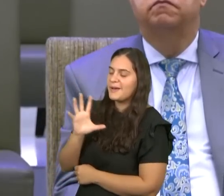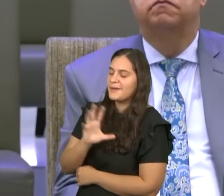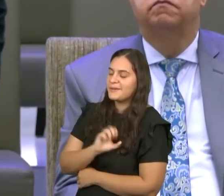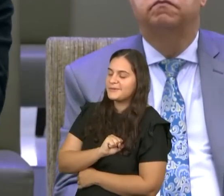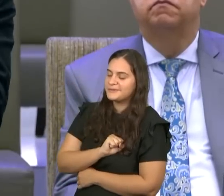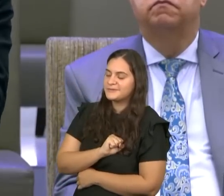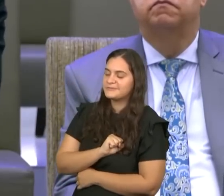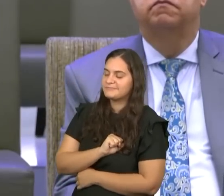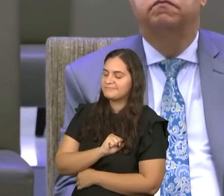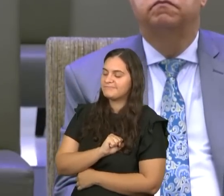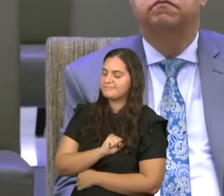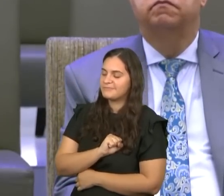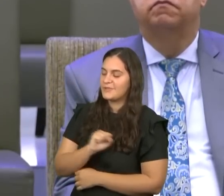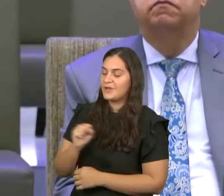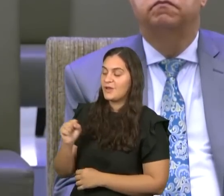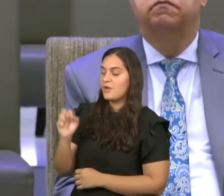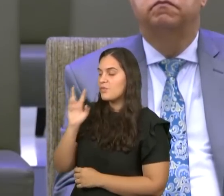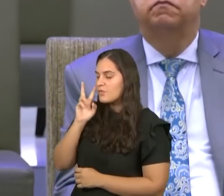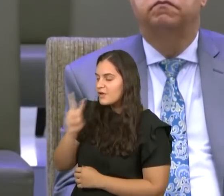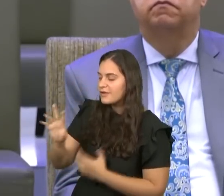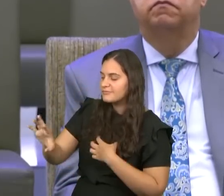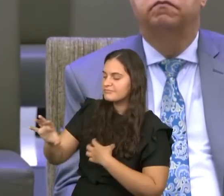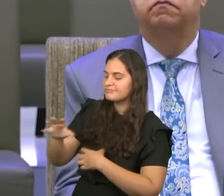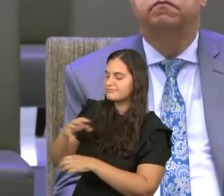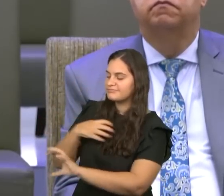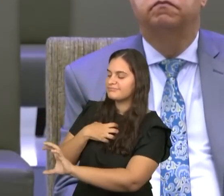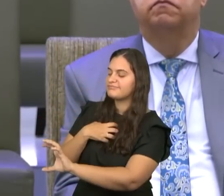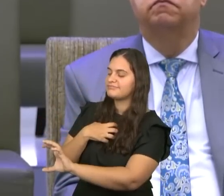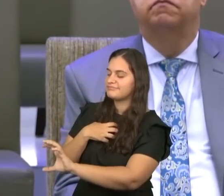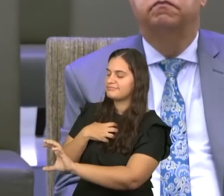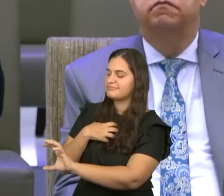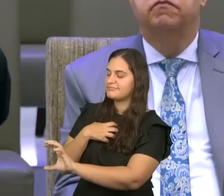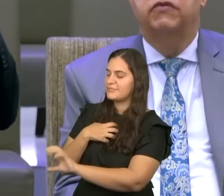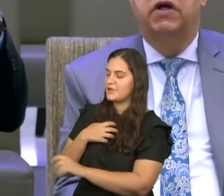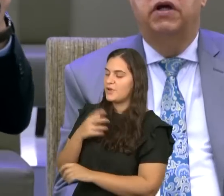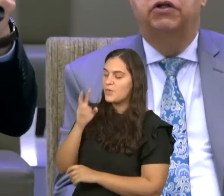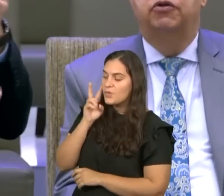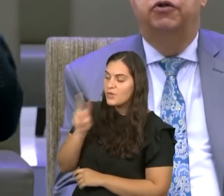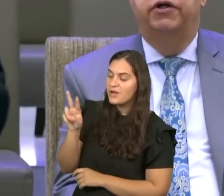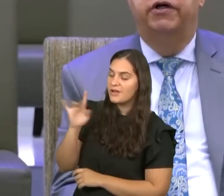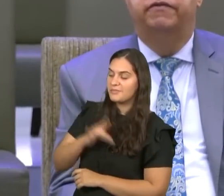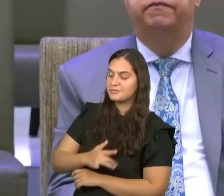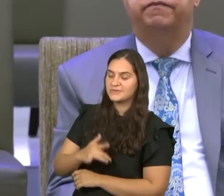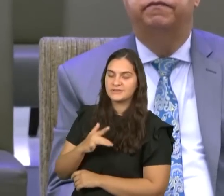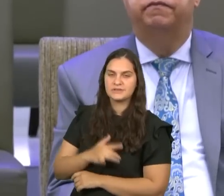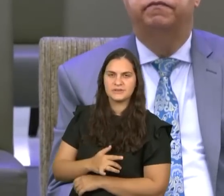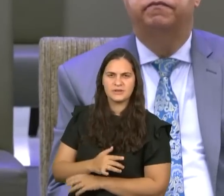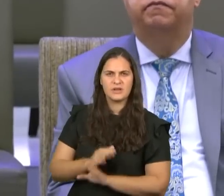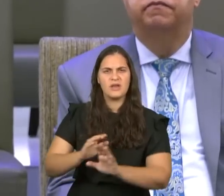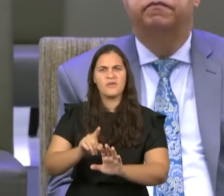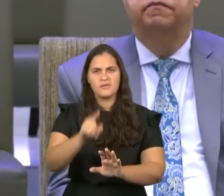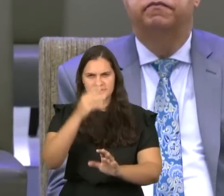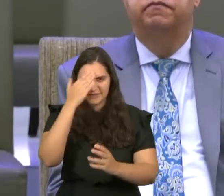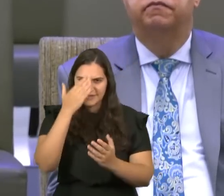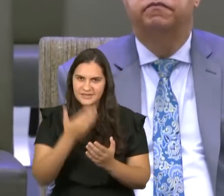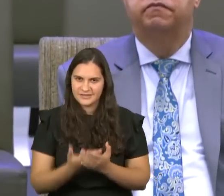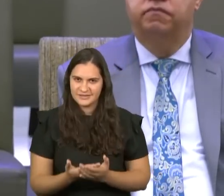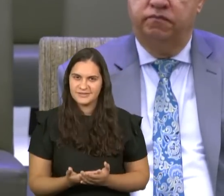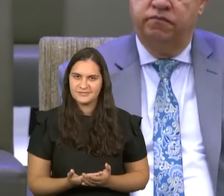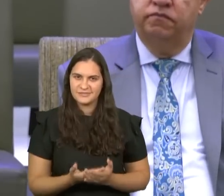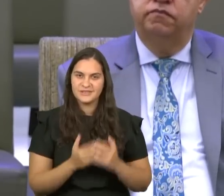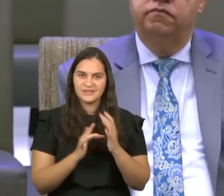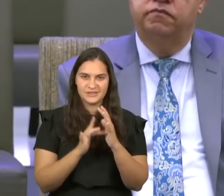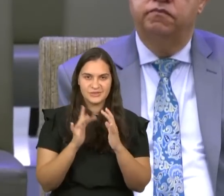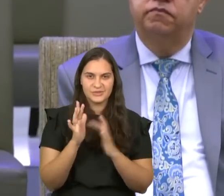um olhar cheio de compaixão um olhar cheio de Misericórdia você acredita nisso esta noite que